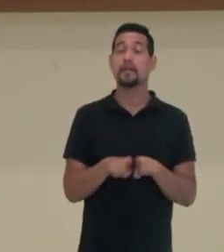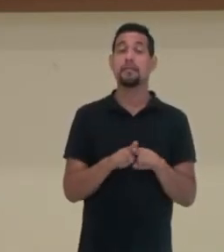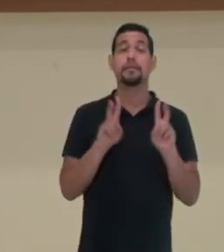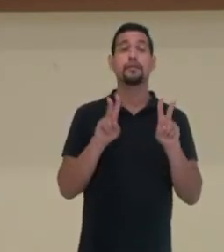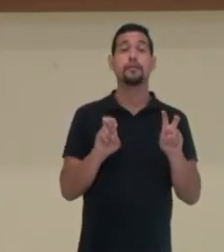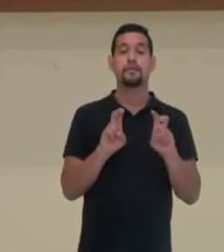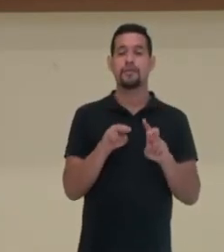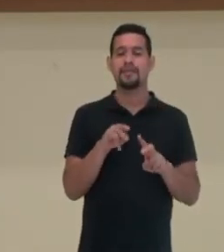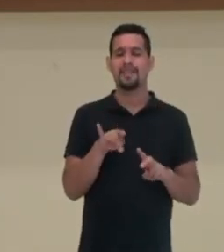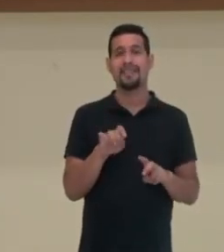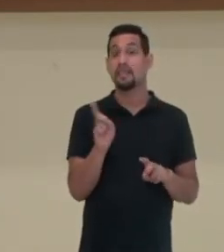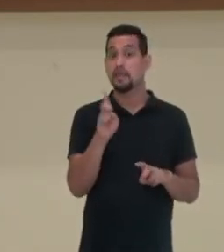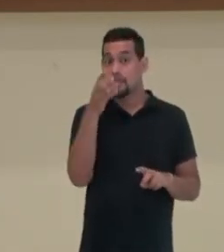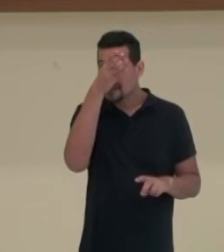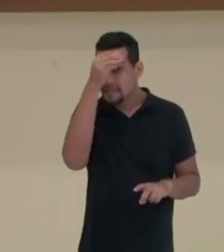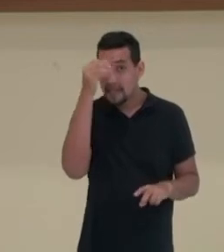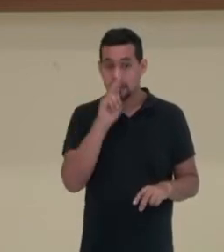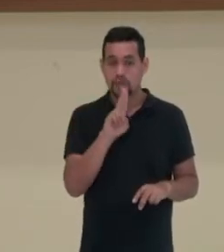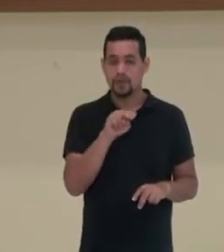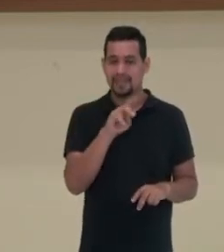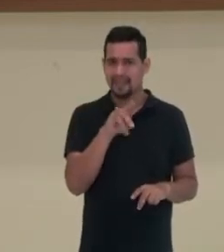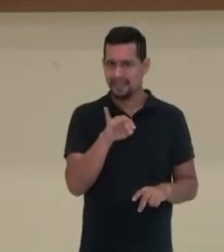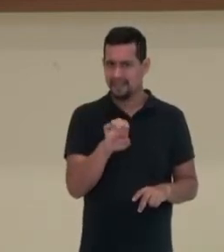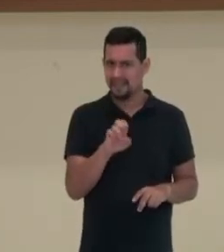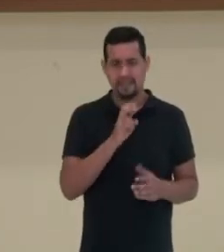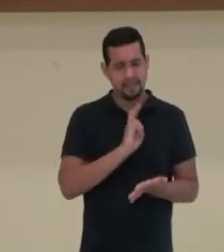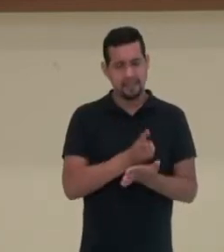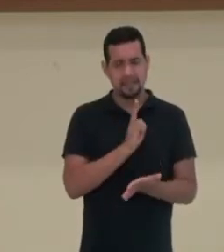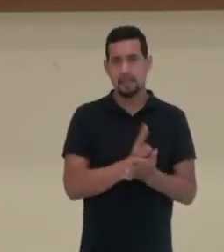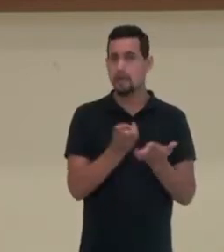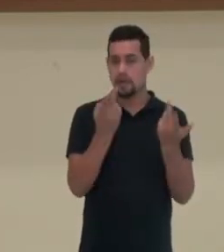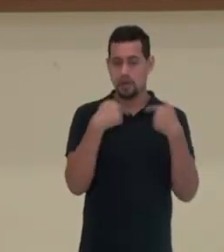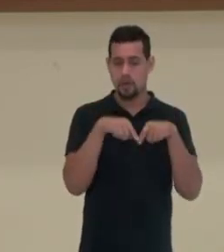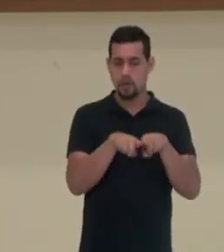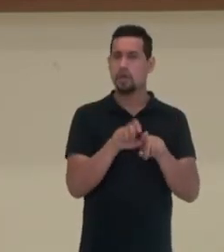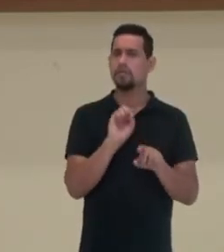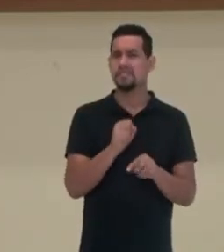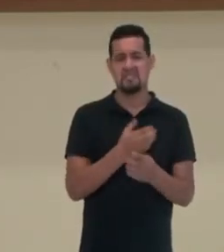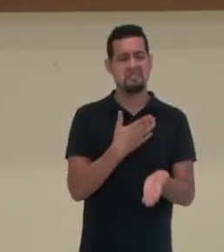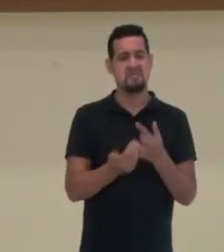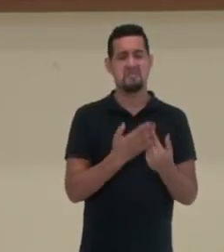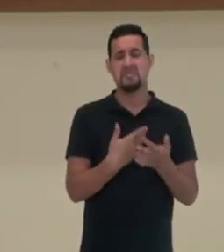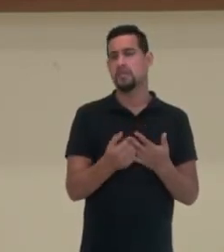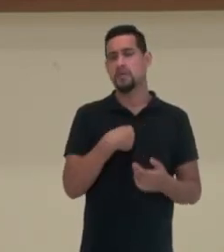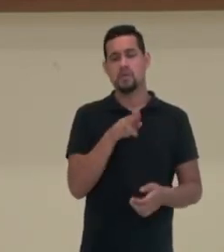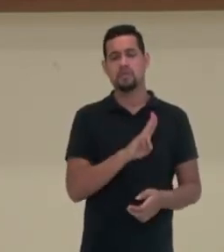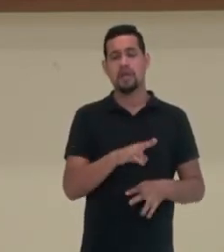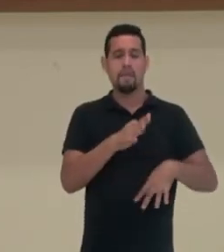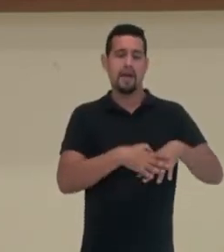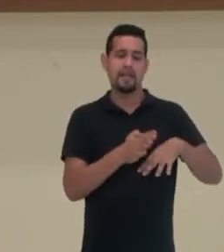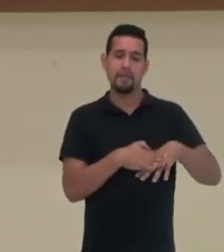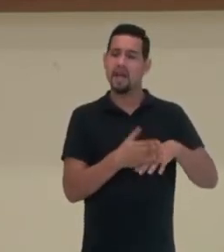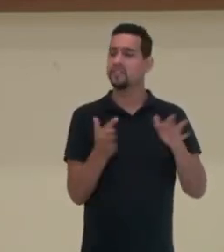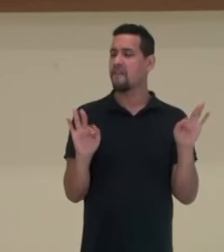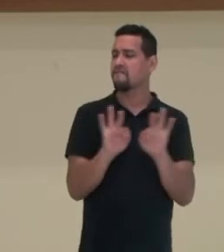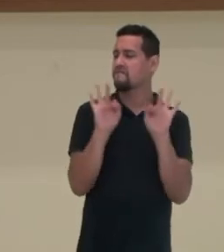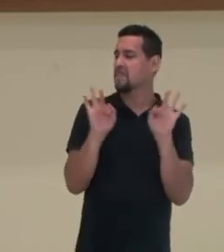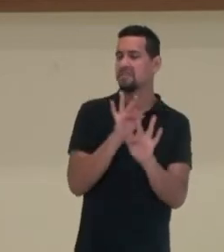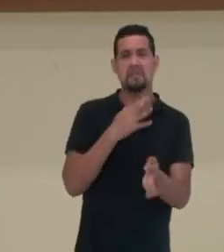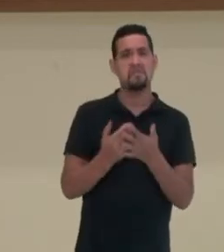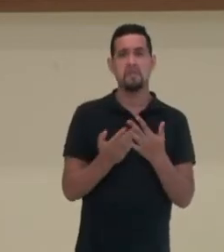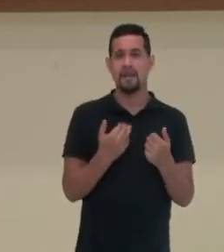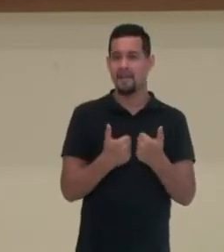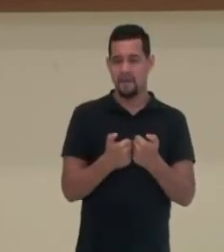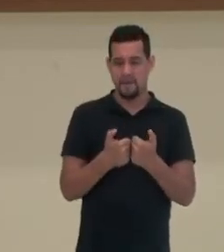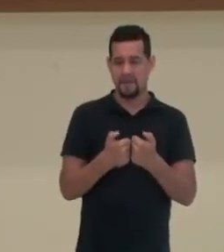da unidade, não vamos esquecer da unidade, tá bom? Sempre a mesma. Independente de você trabalhar com matemática, física, gente,